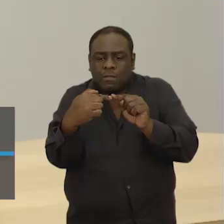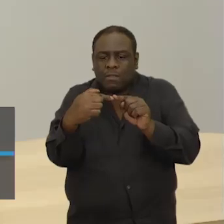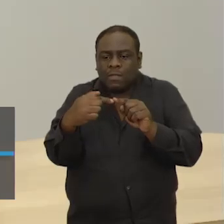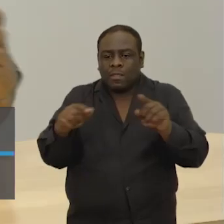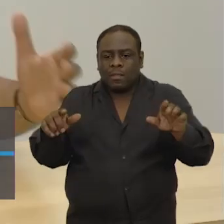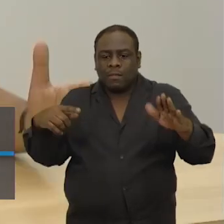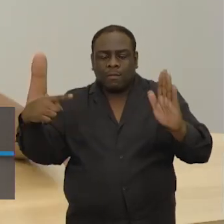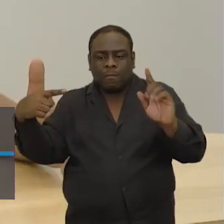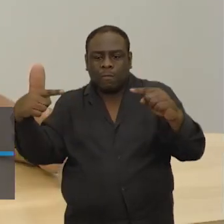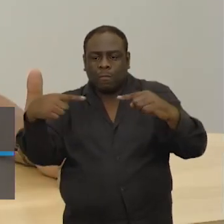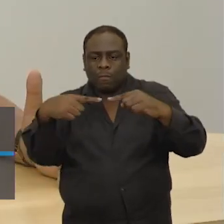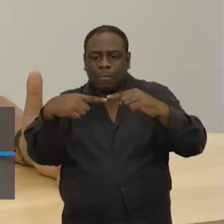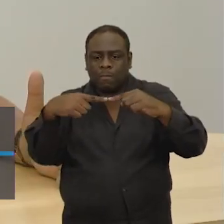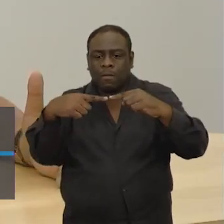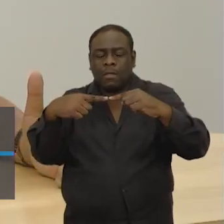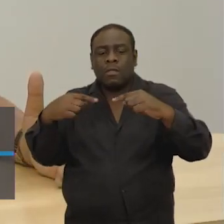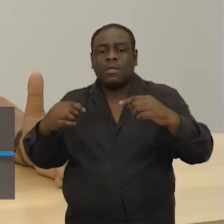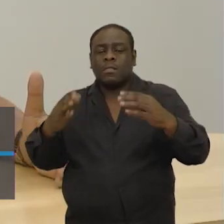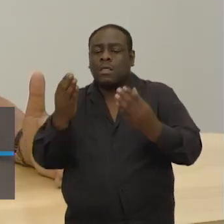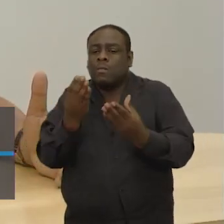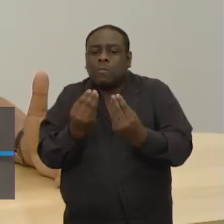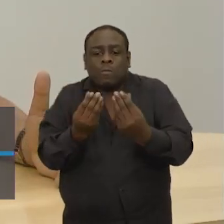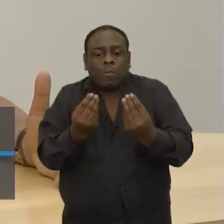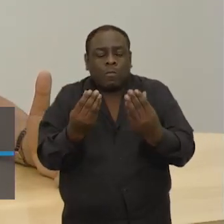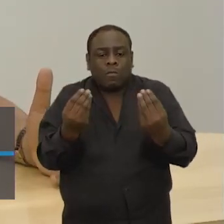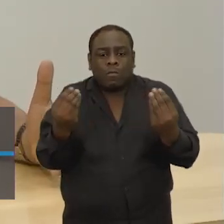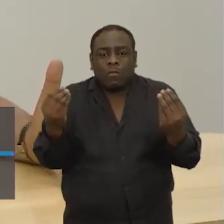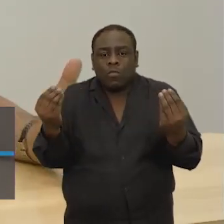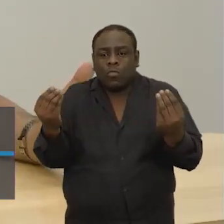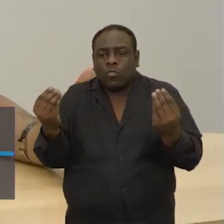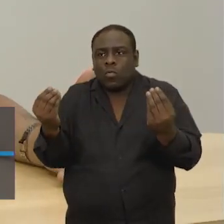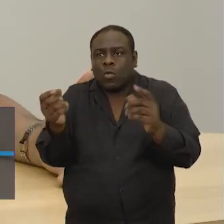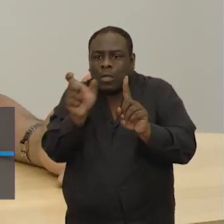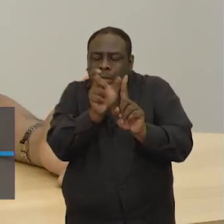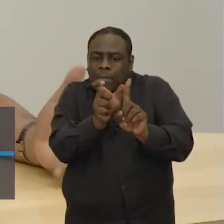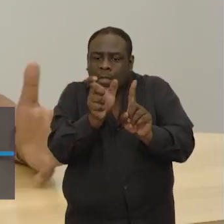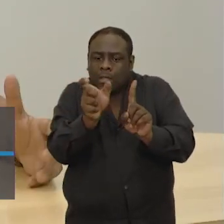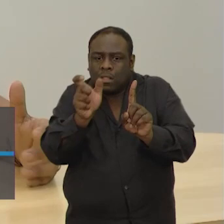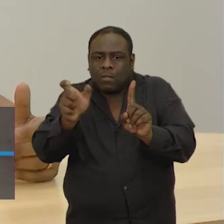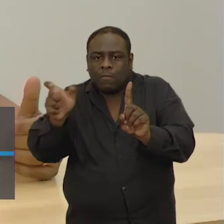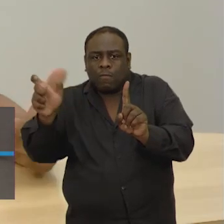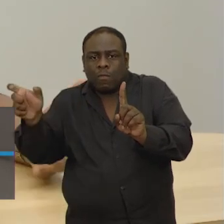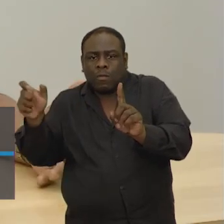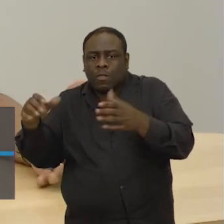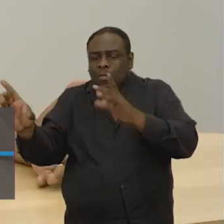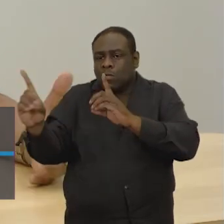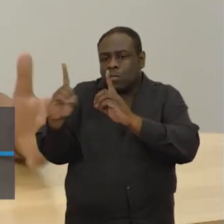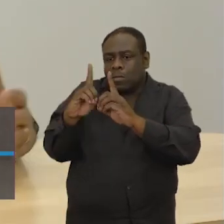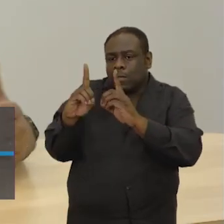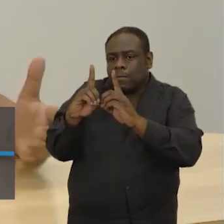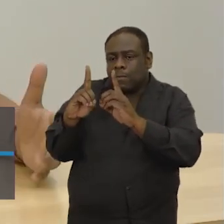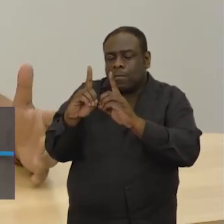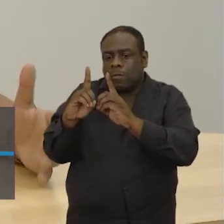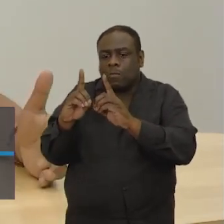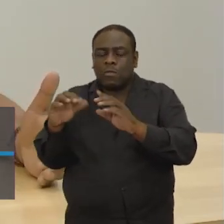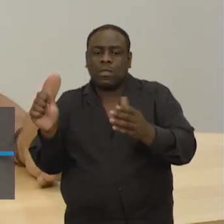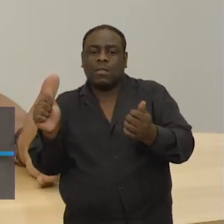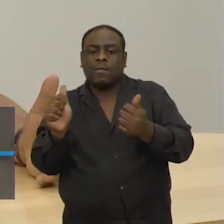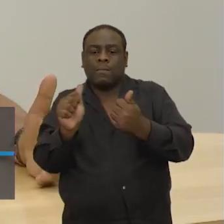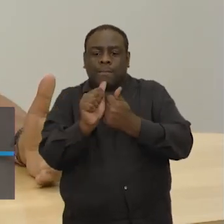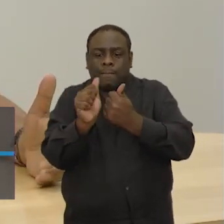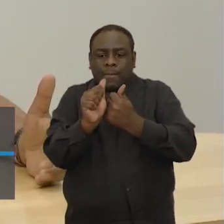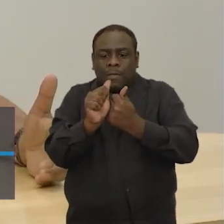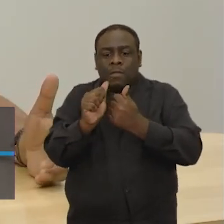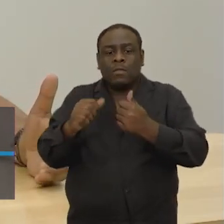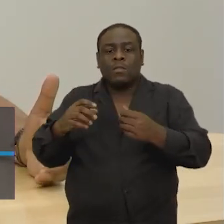gente percebe que uma coisa tem muito na outra e a gente consegue fazer essa aproximação e criar metáfora. A sinestesia faz isso